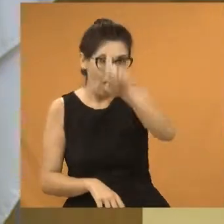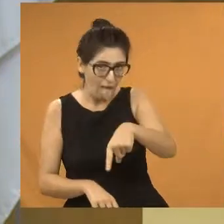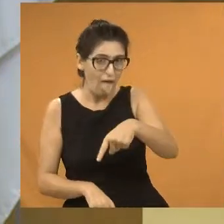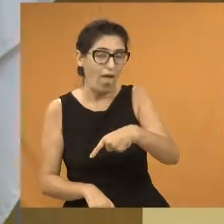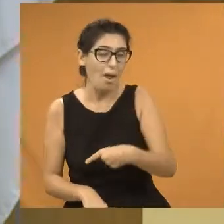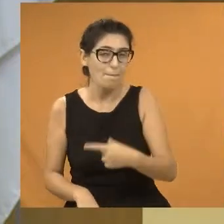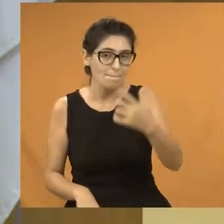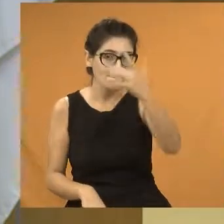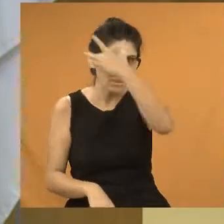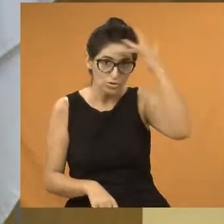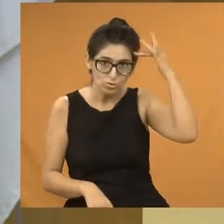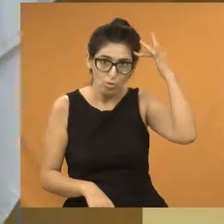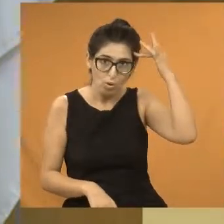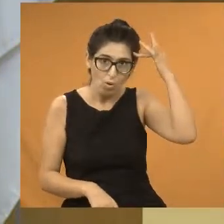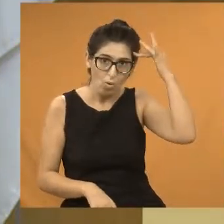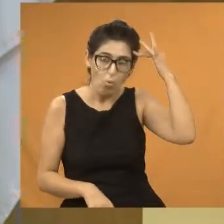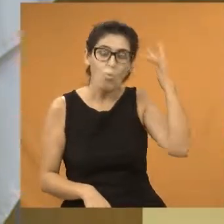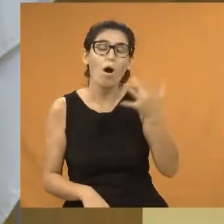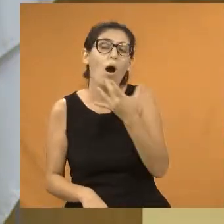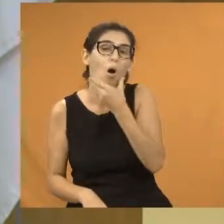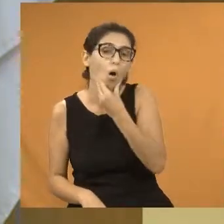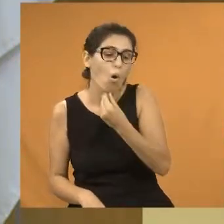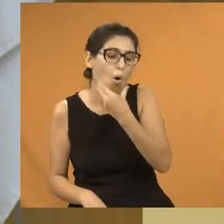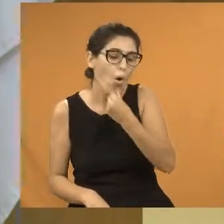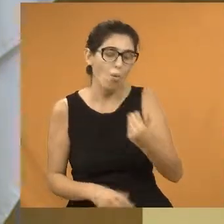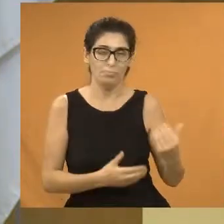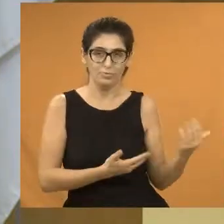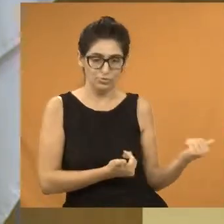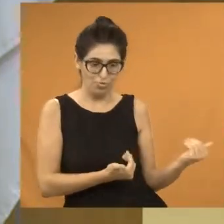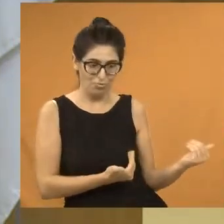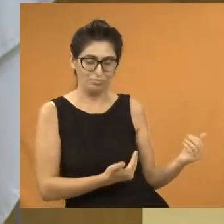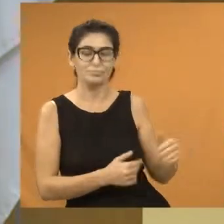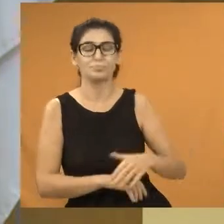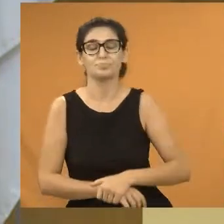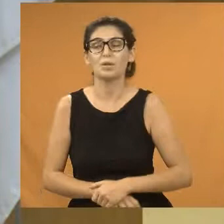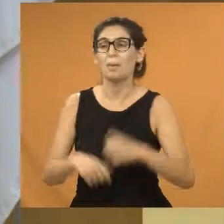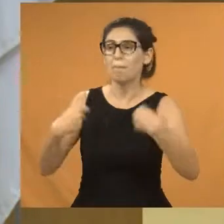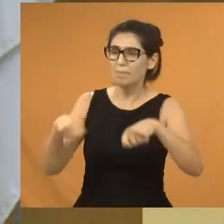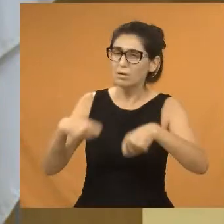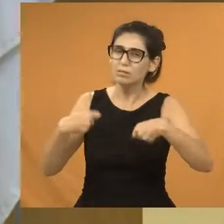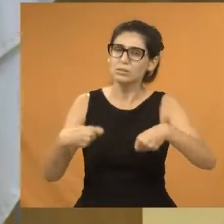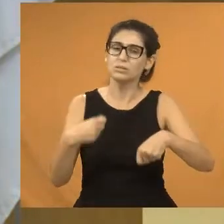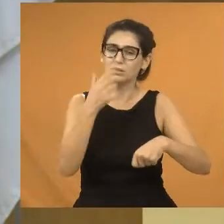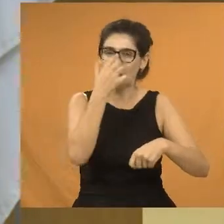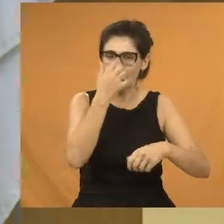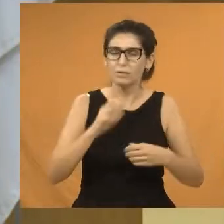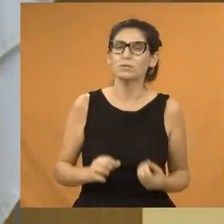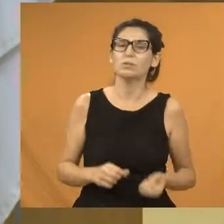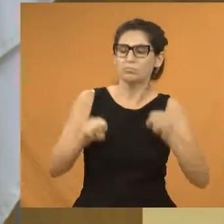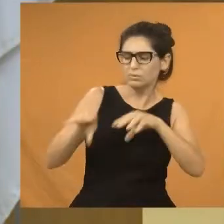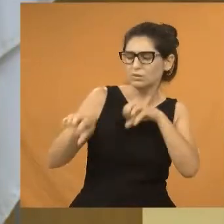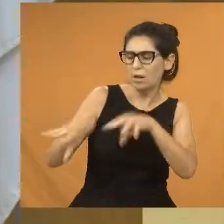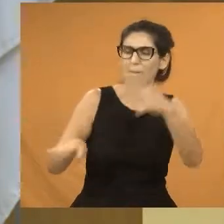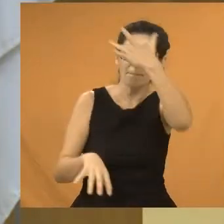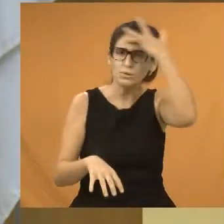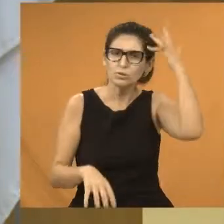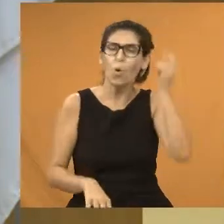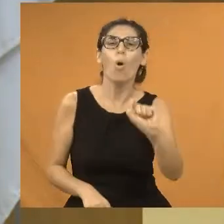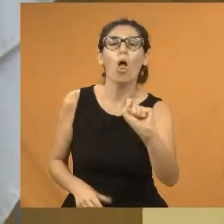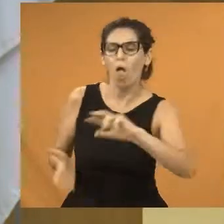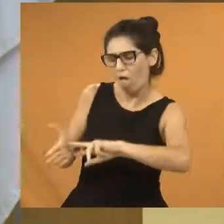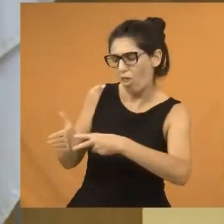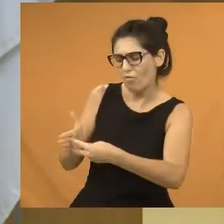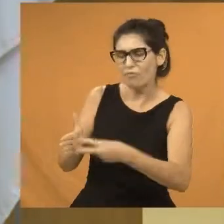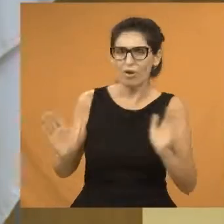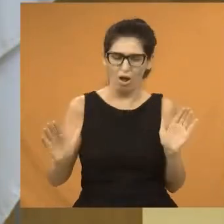já é para que a gente conscientize as pessoas do que é o espectro autista e ajude a